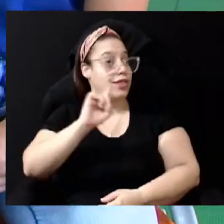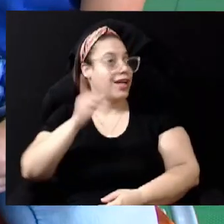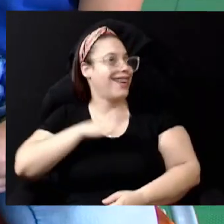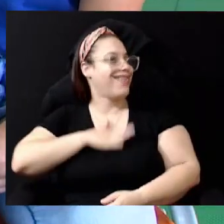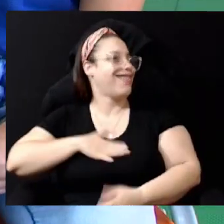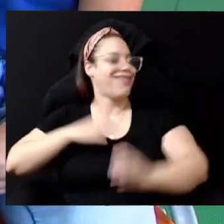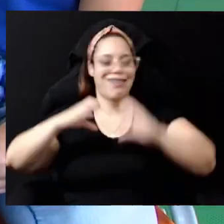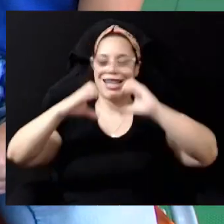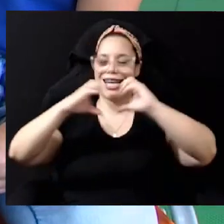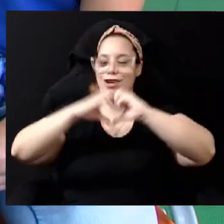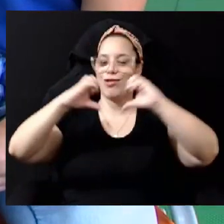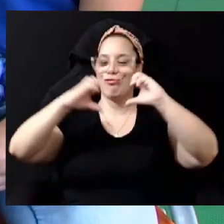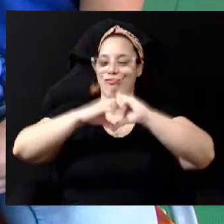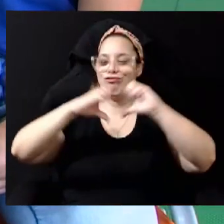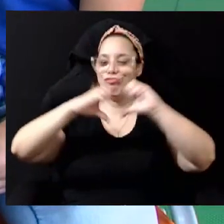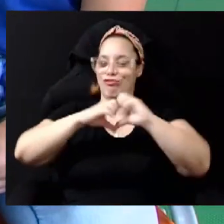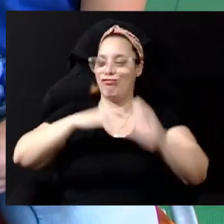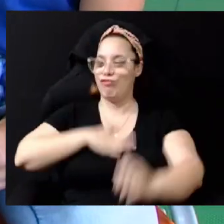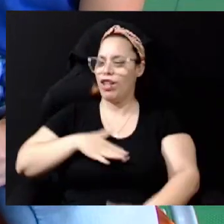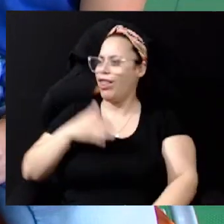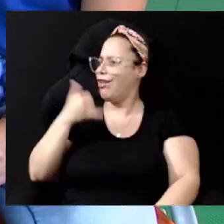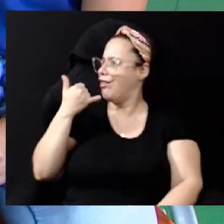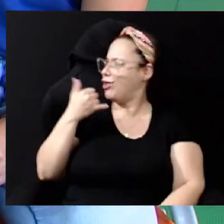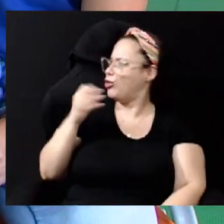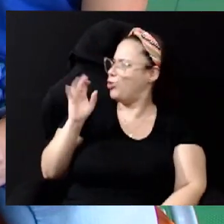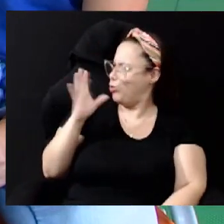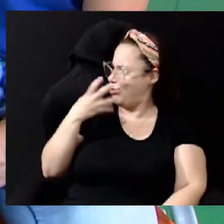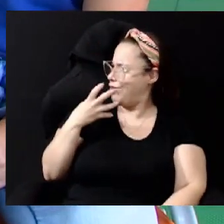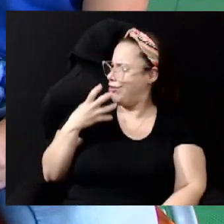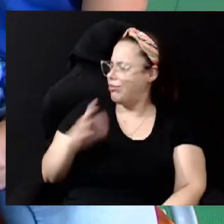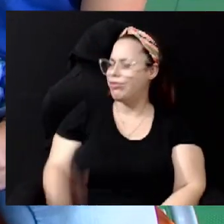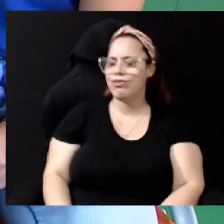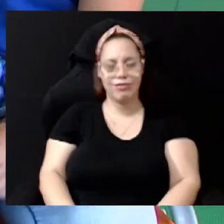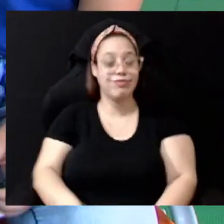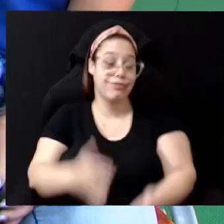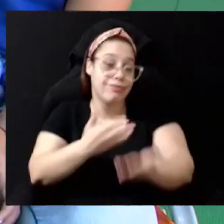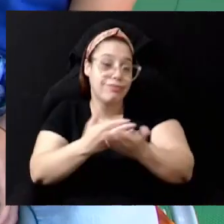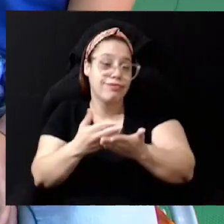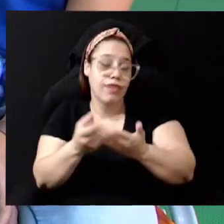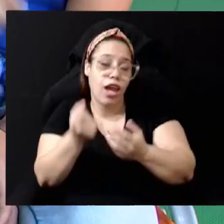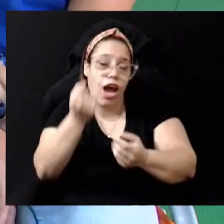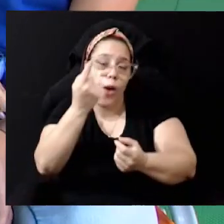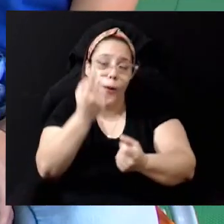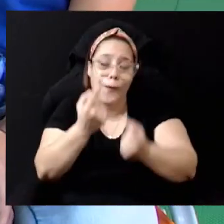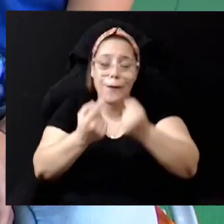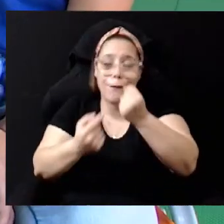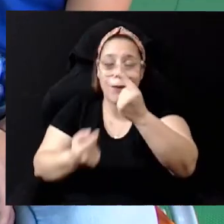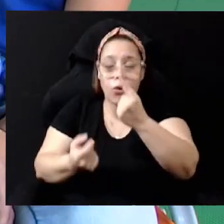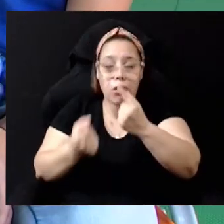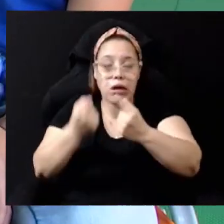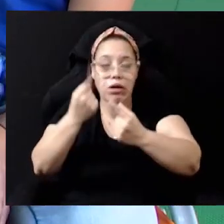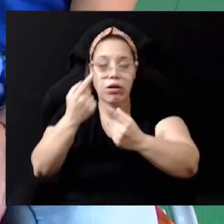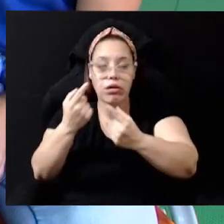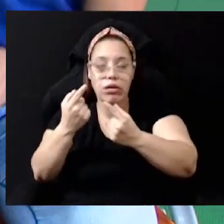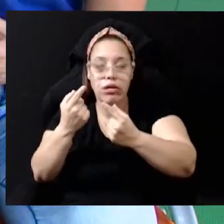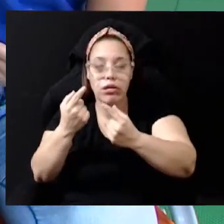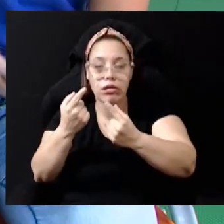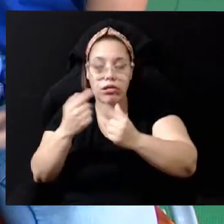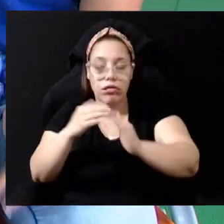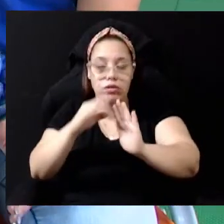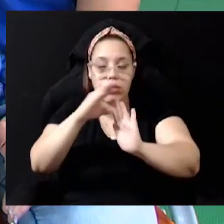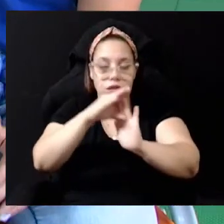Fernanda. Não, eles amam, é o que eles mais gostam de fazer. Não brinca, jura? Sim, então a gente começa a inserir aos poucos para que eles consigam